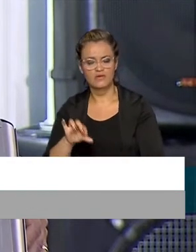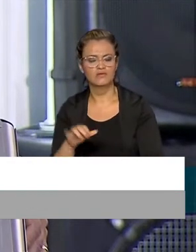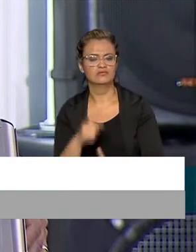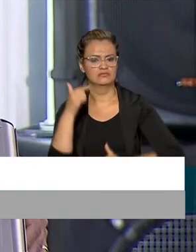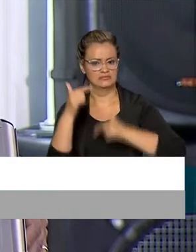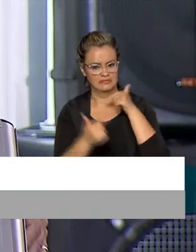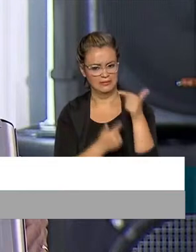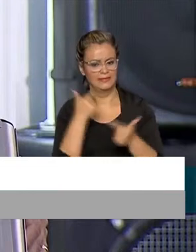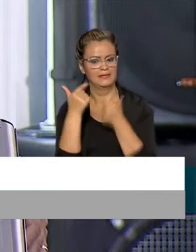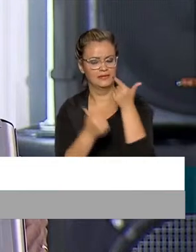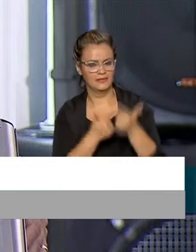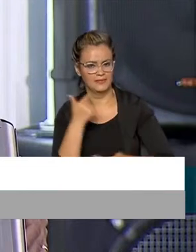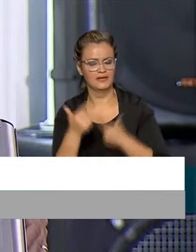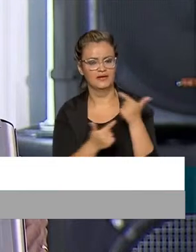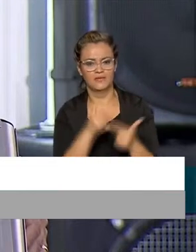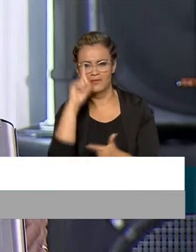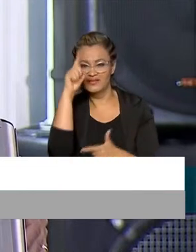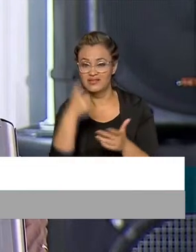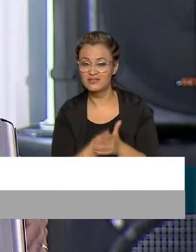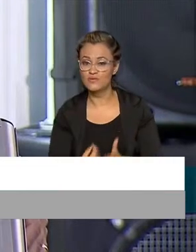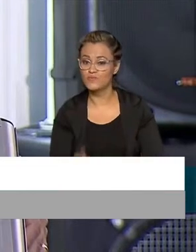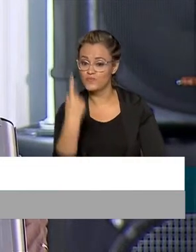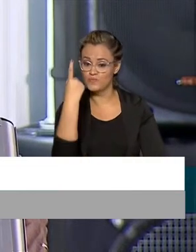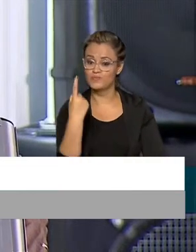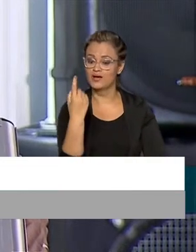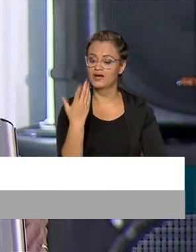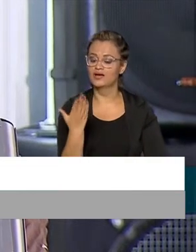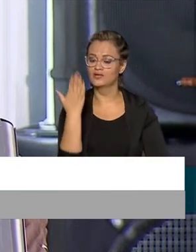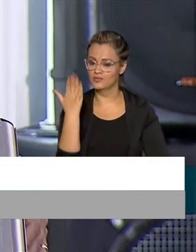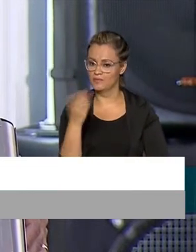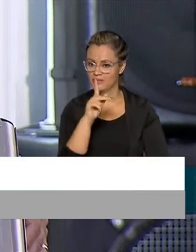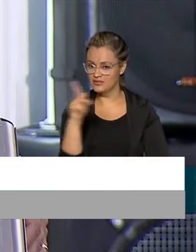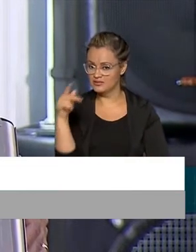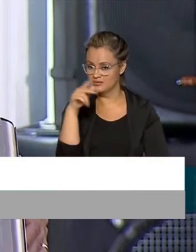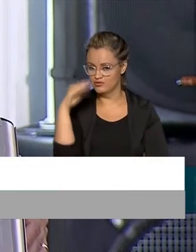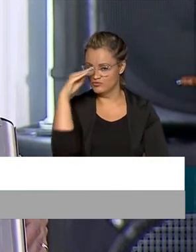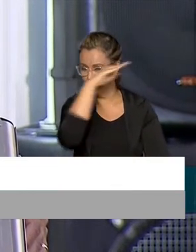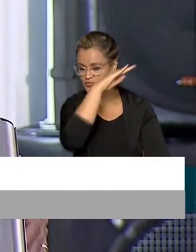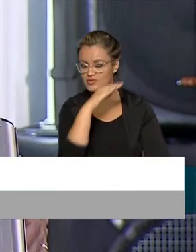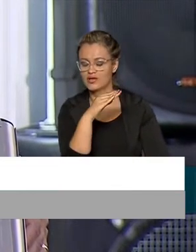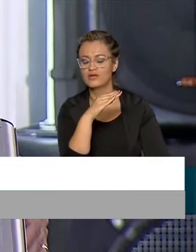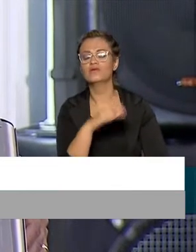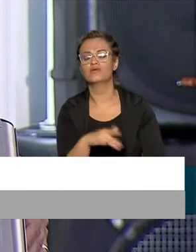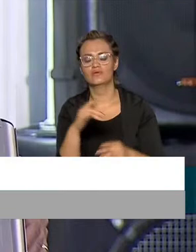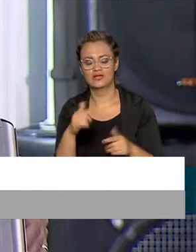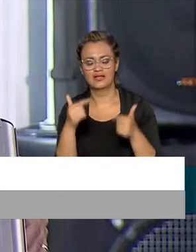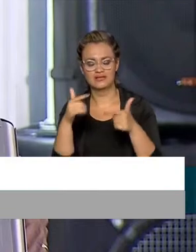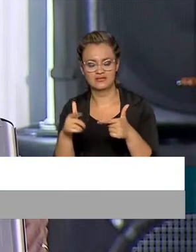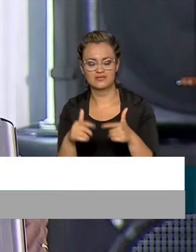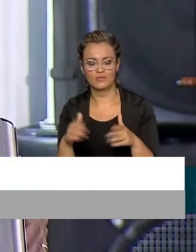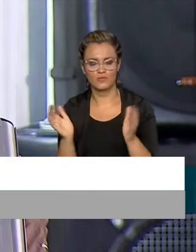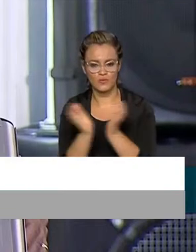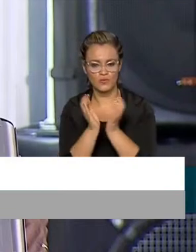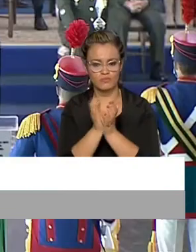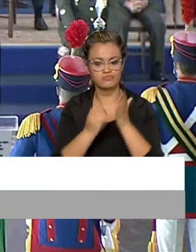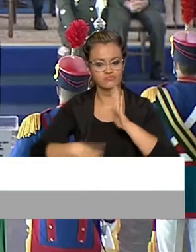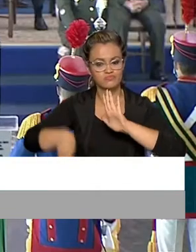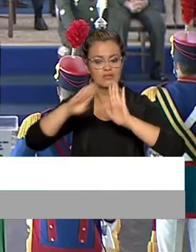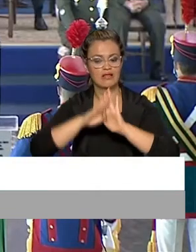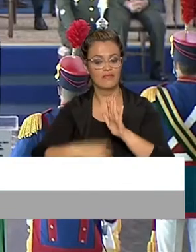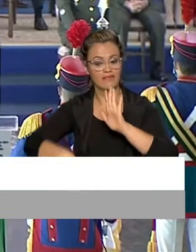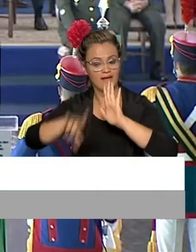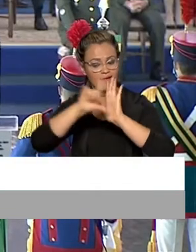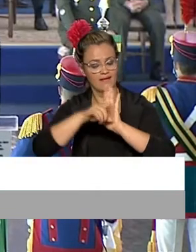intensificaram-se as ações com a decisão inédita do senhor presidente Jair Bolsonaro de empregar as Forças Armadas na garantia da